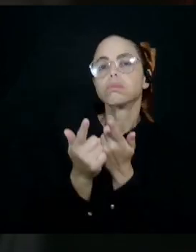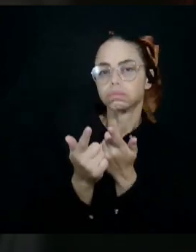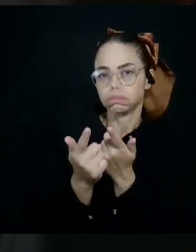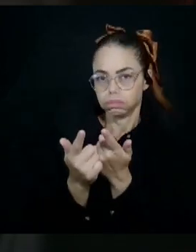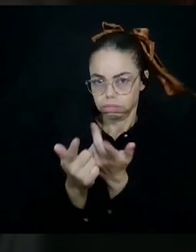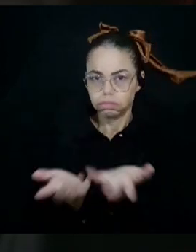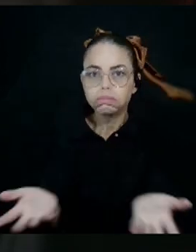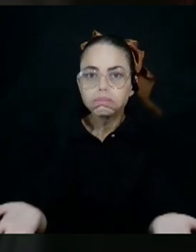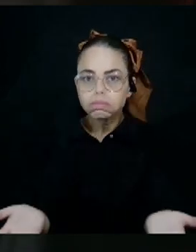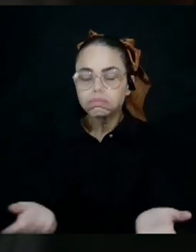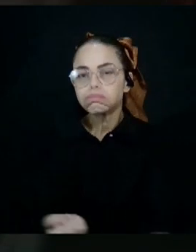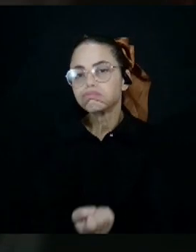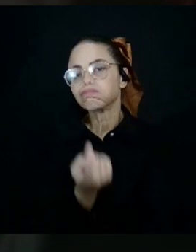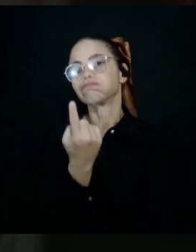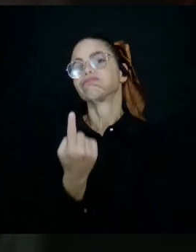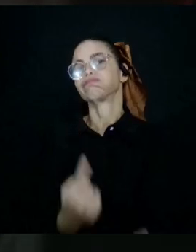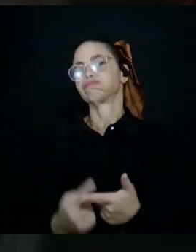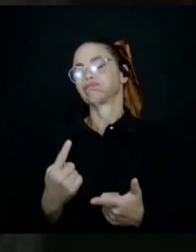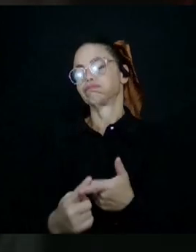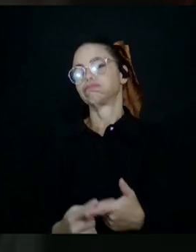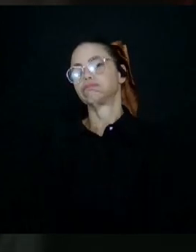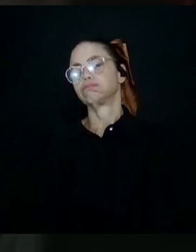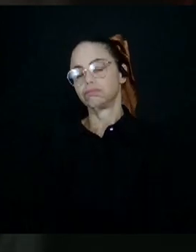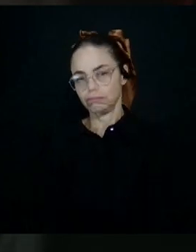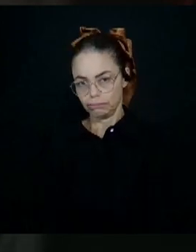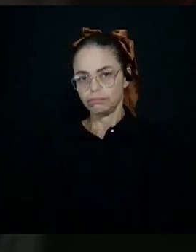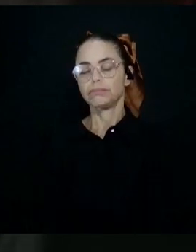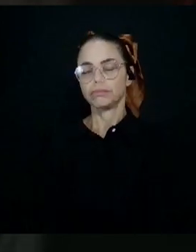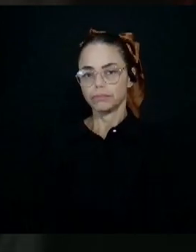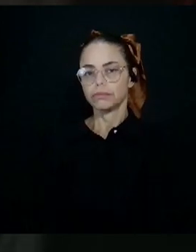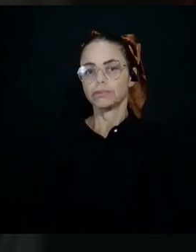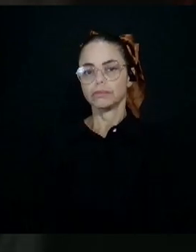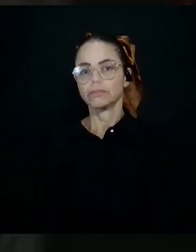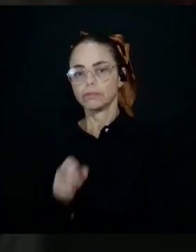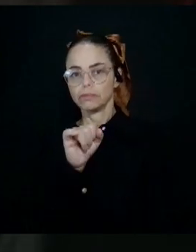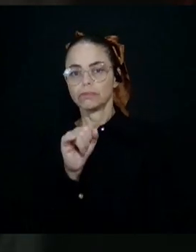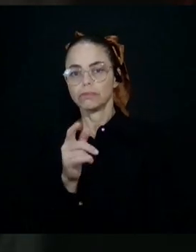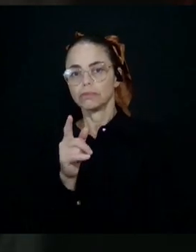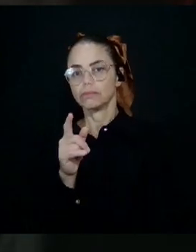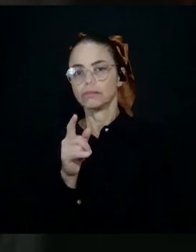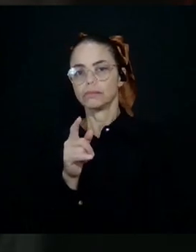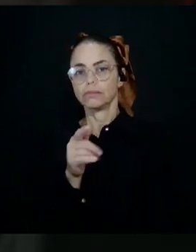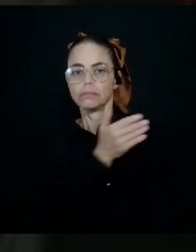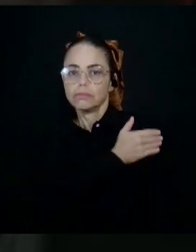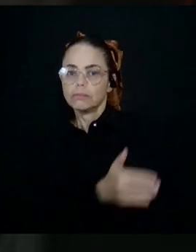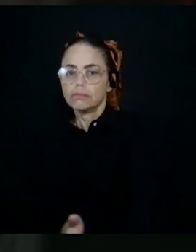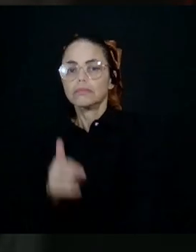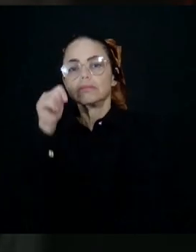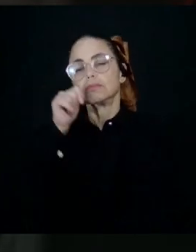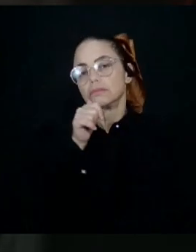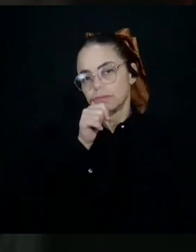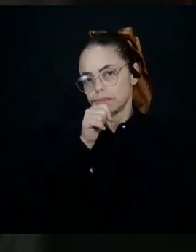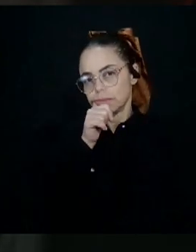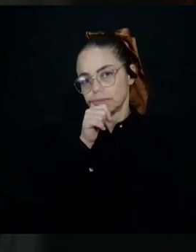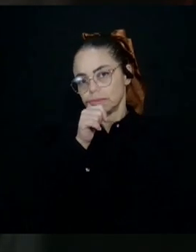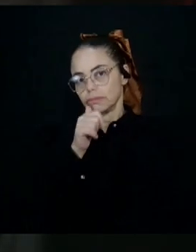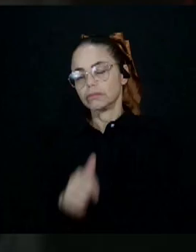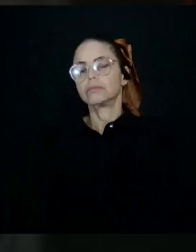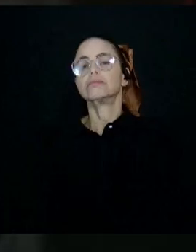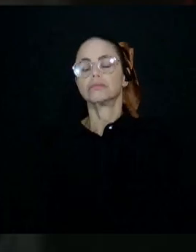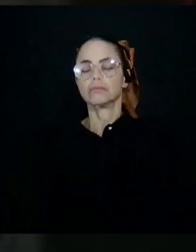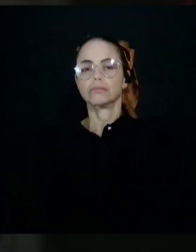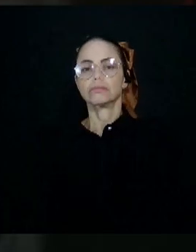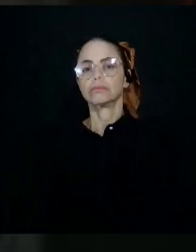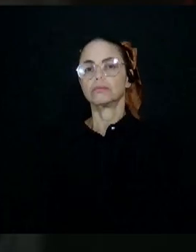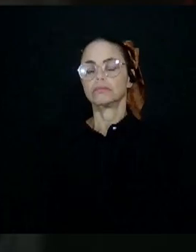quê? Mesmo esse comportamento da mulher, ela no cargo de